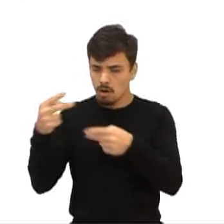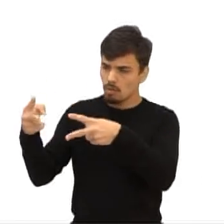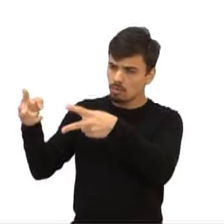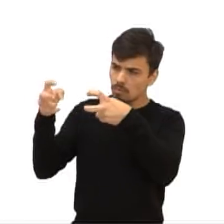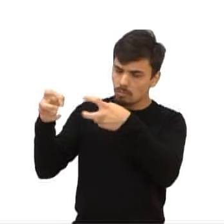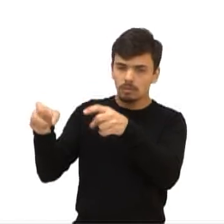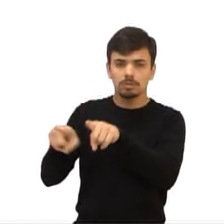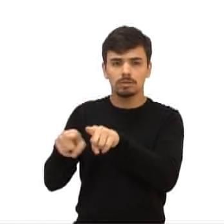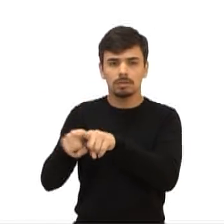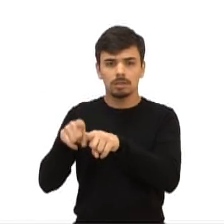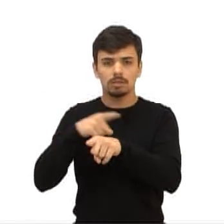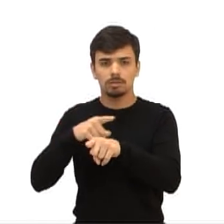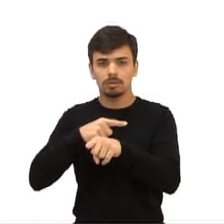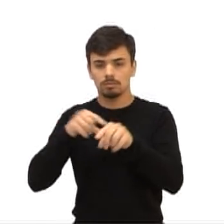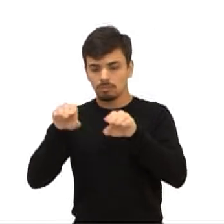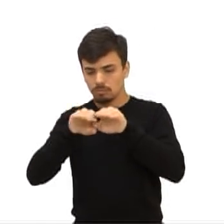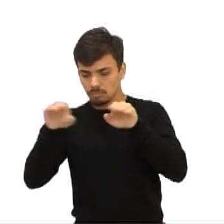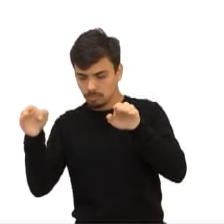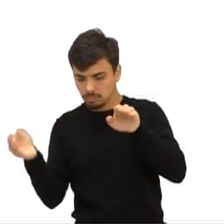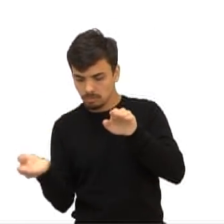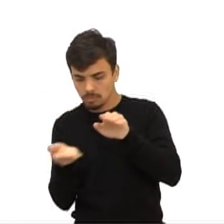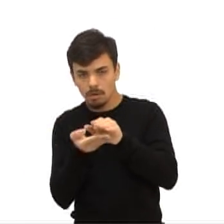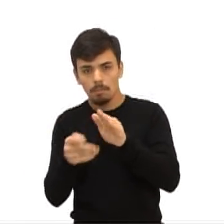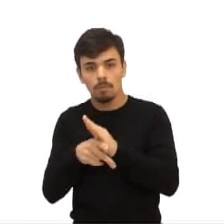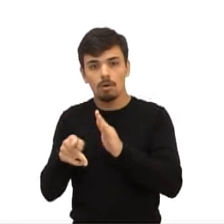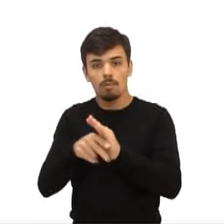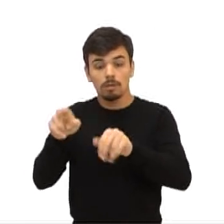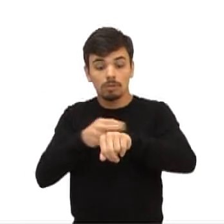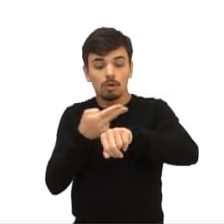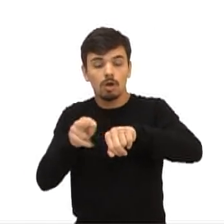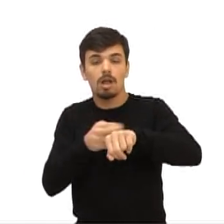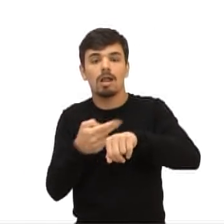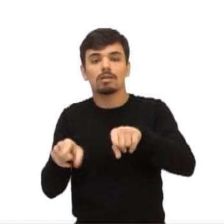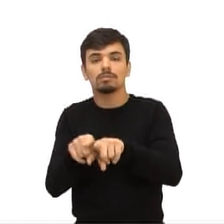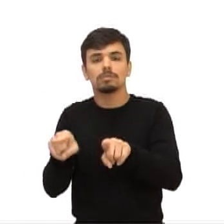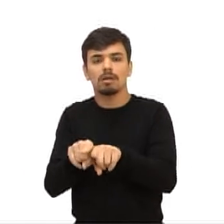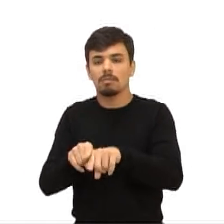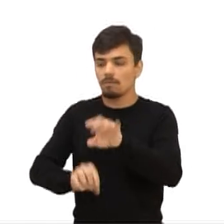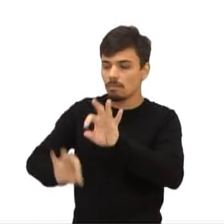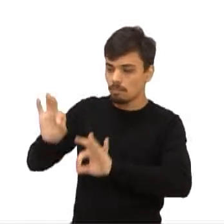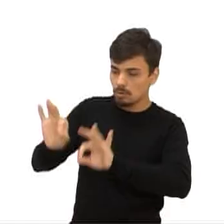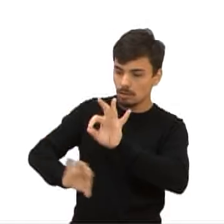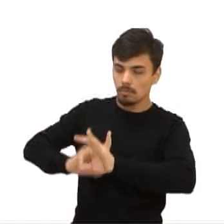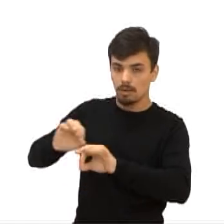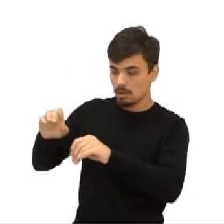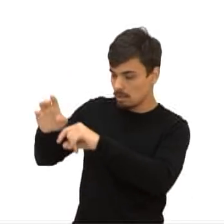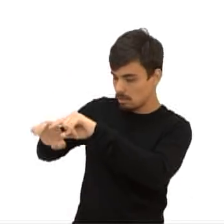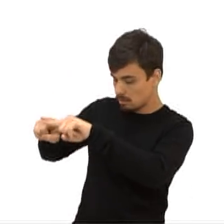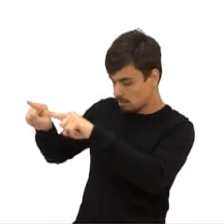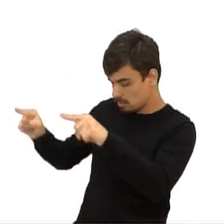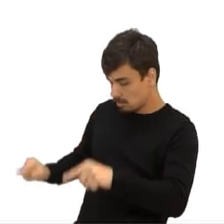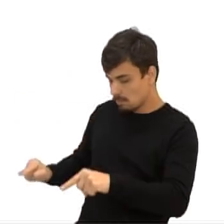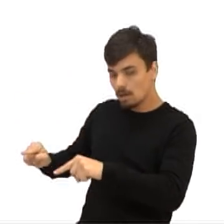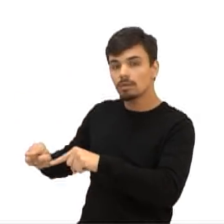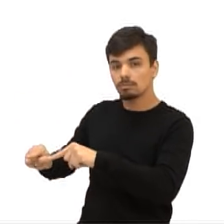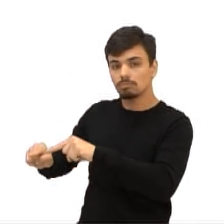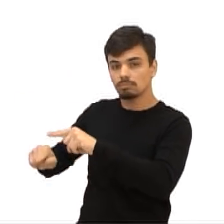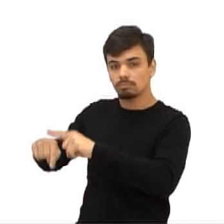as formas dos chocolates e vamos programar a nossa máquina de